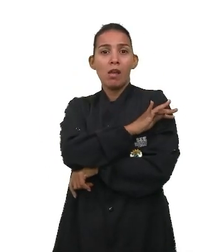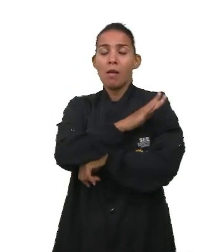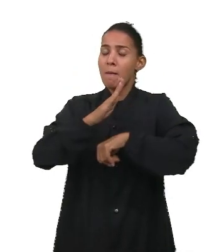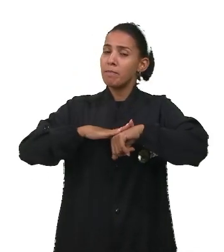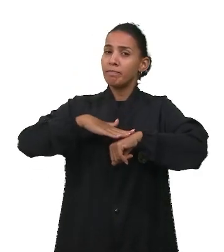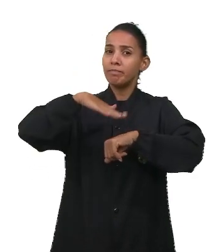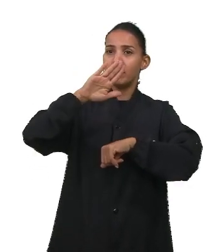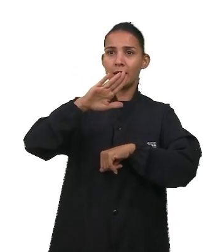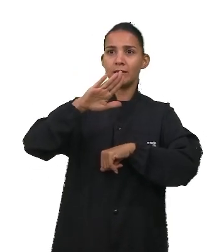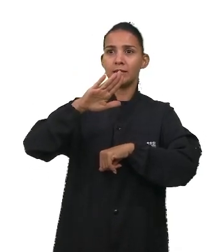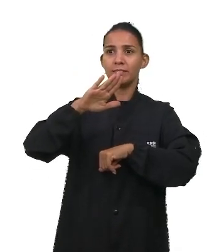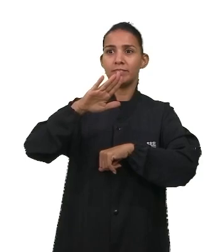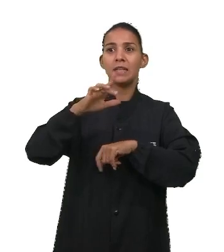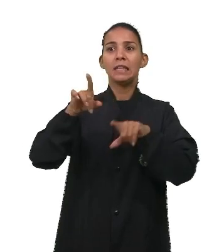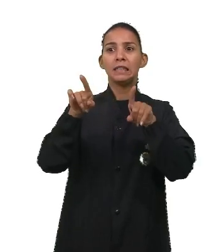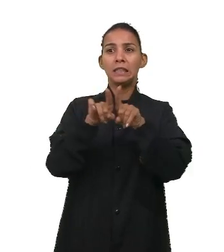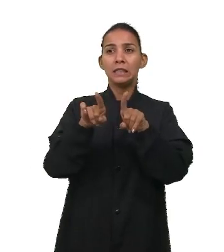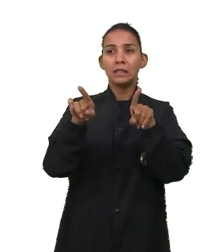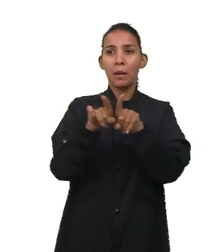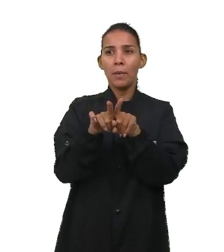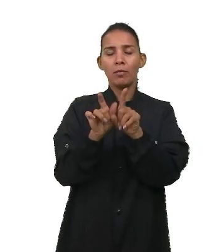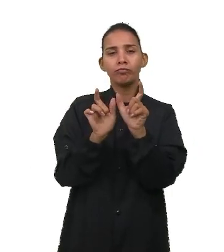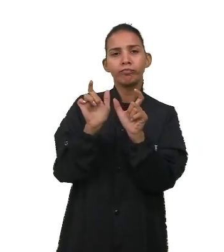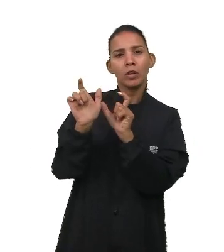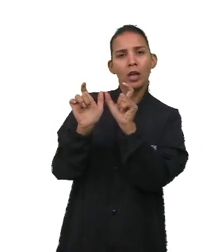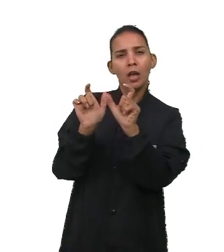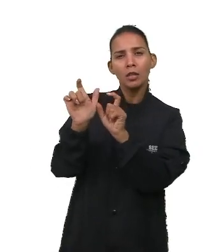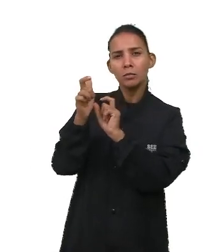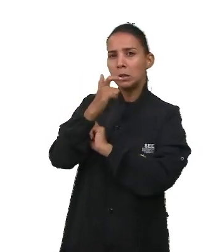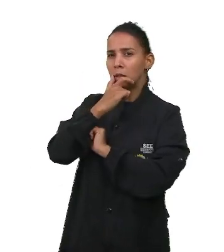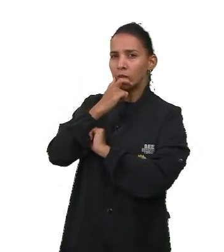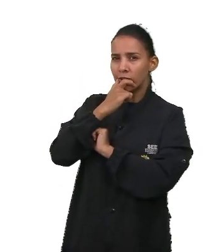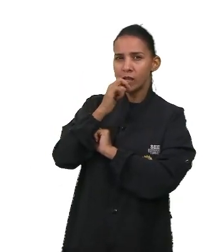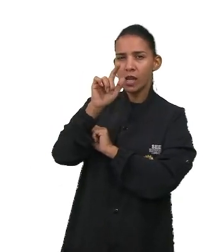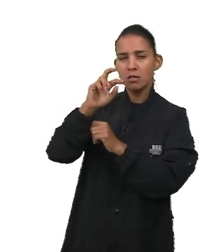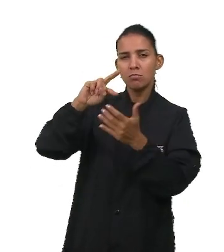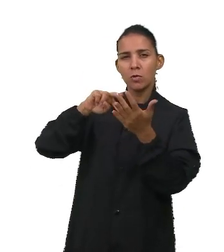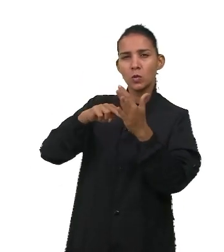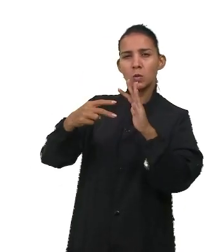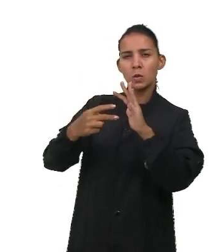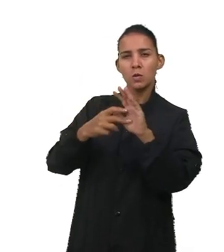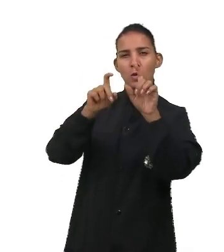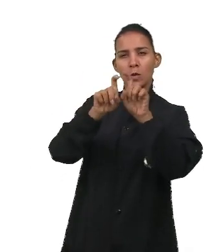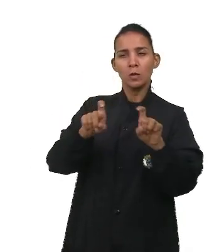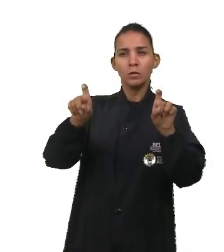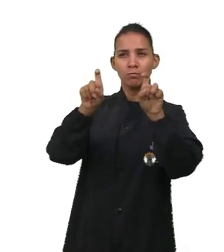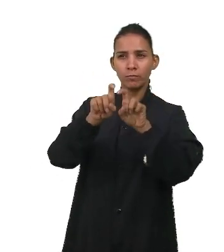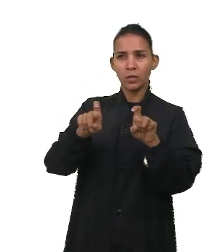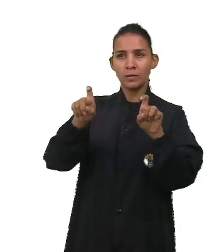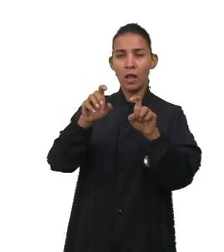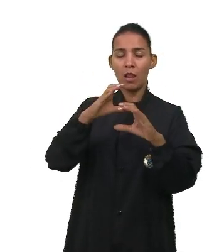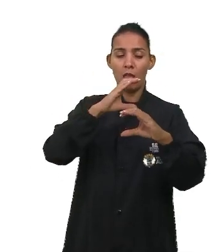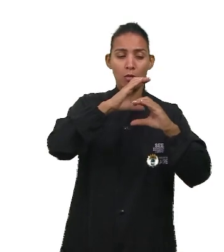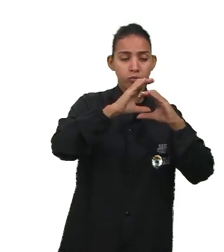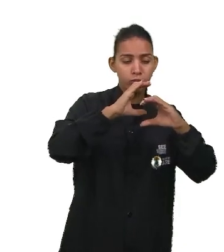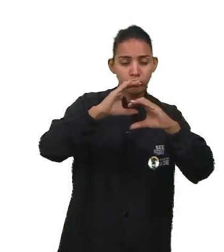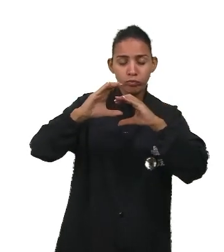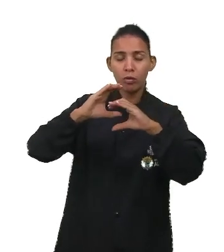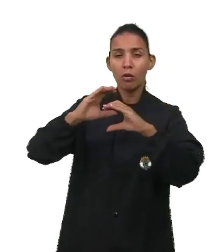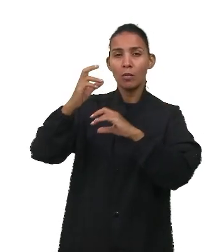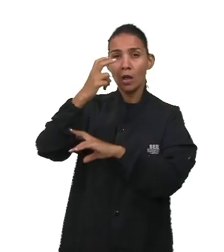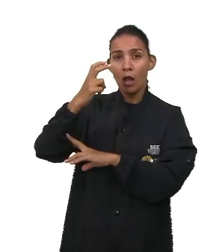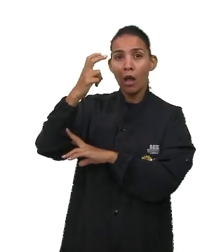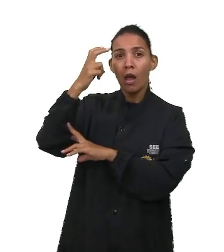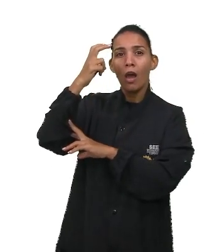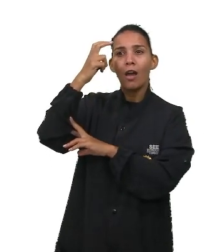skills, como inteligência emocional, criatividade e comunicação, são essenciais para o